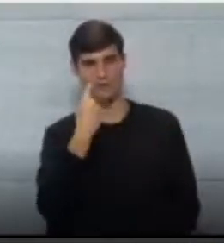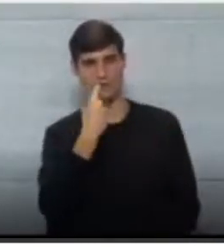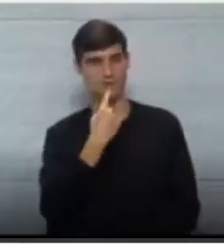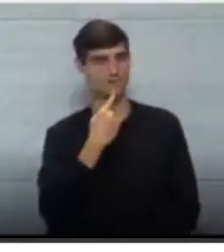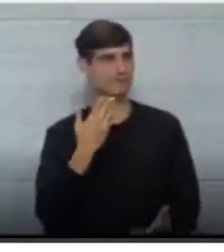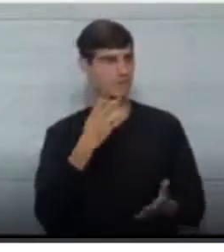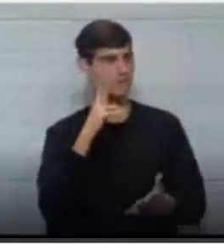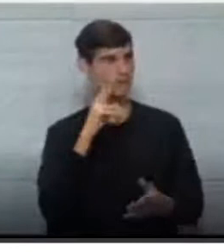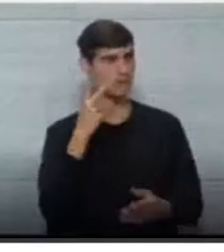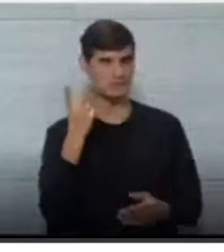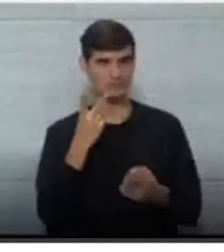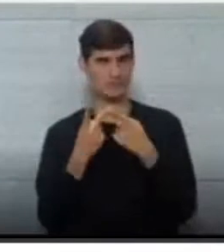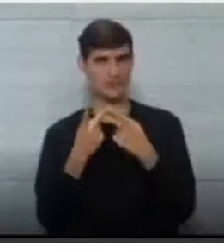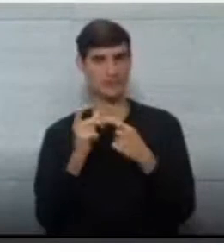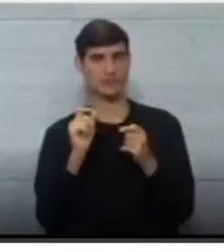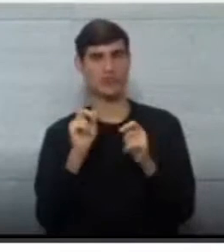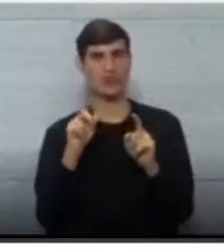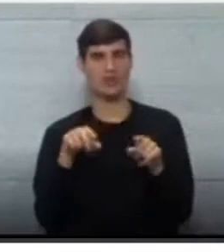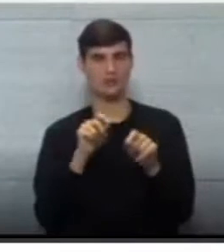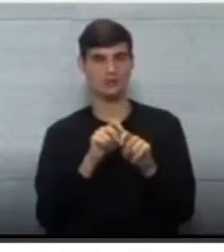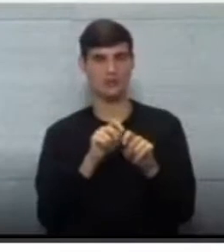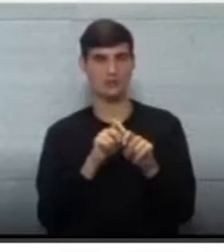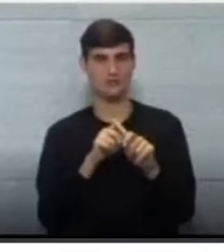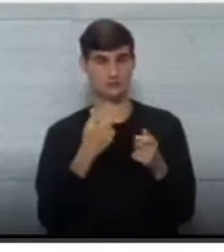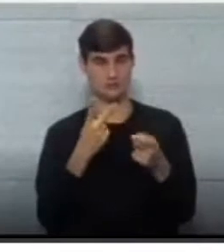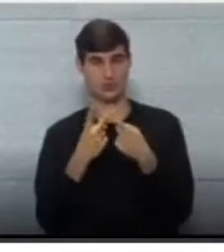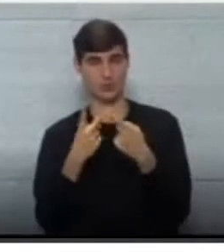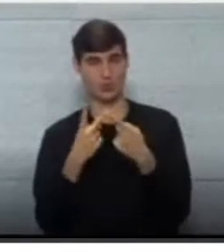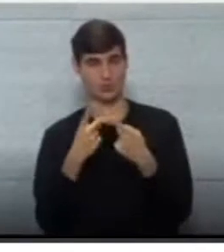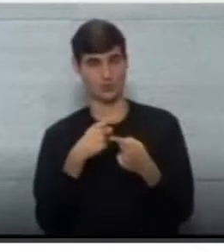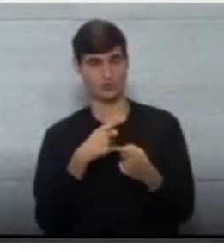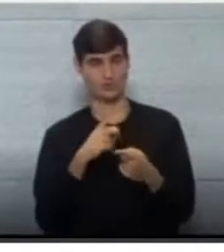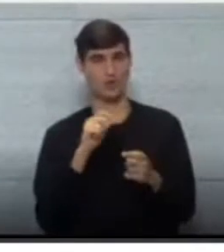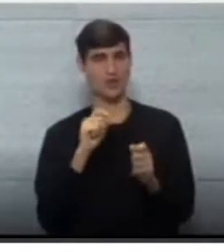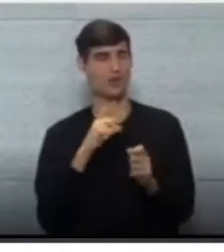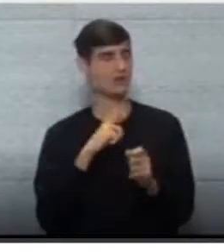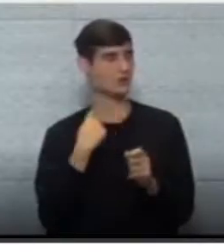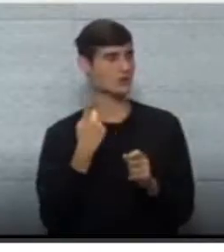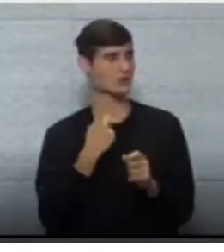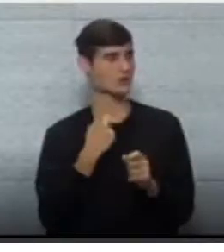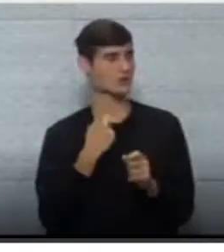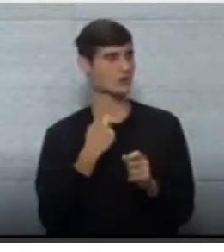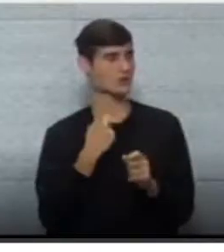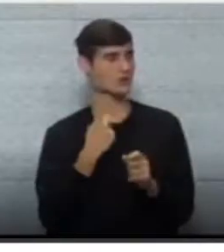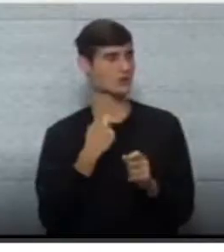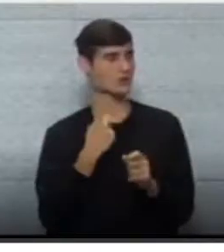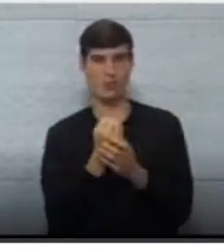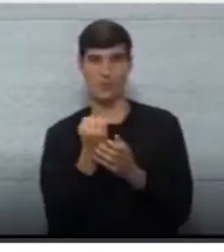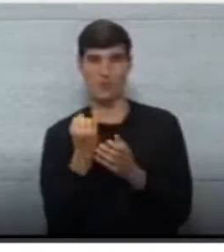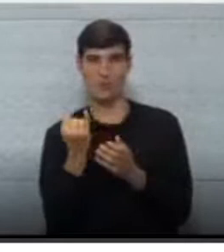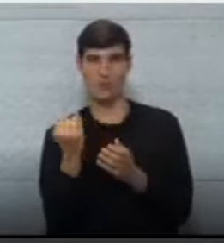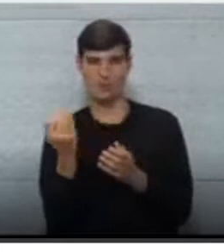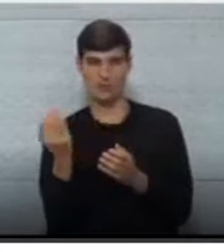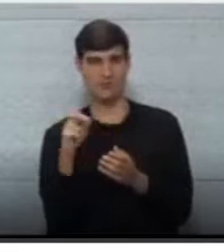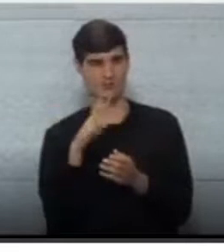esse segundo procedimento. Então, procedimento 2, nós temos a